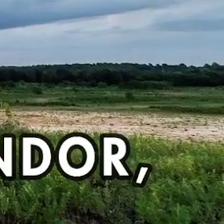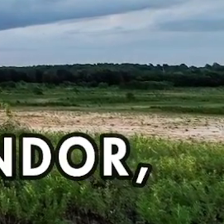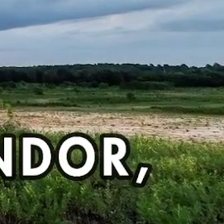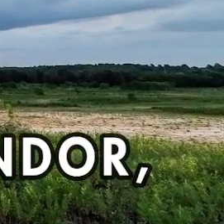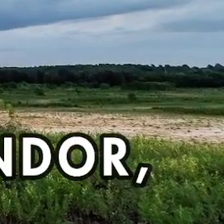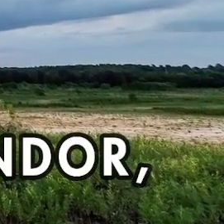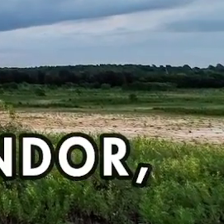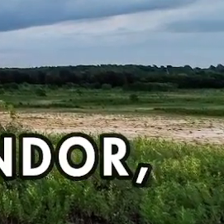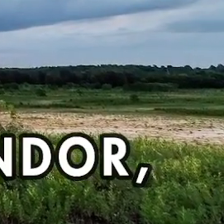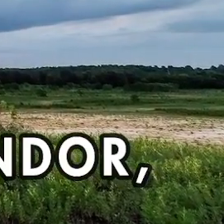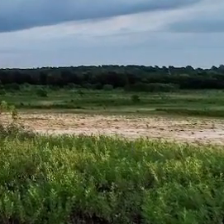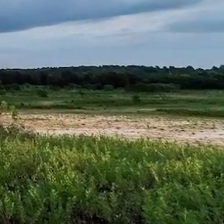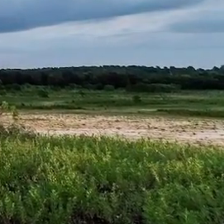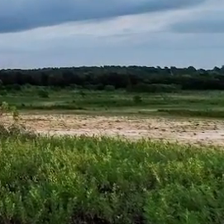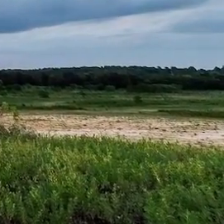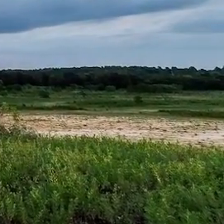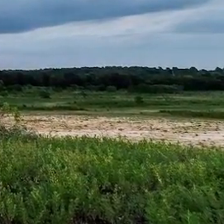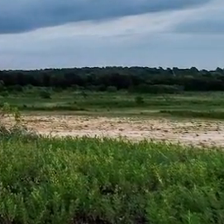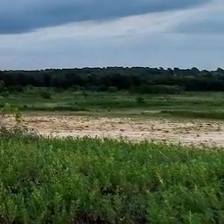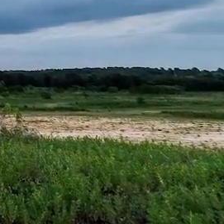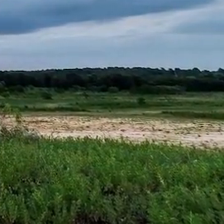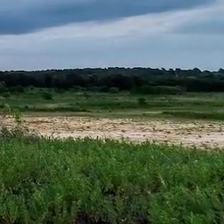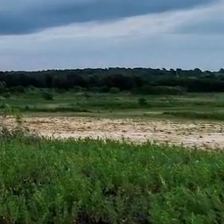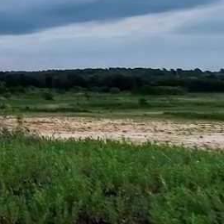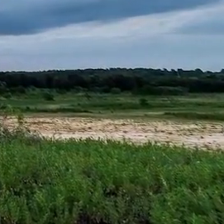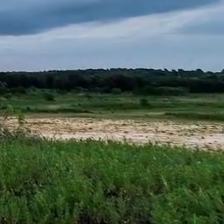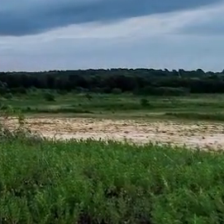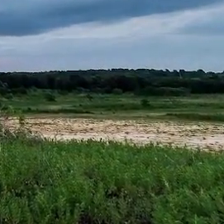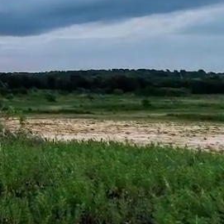contemplando em esplendor o grande